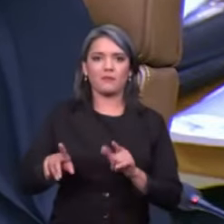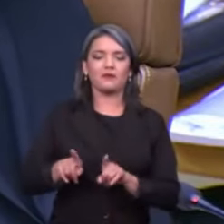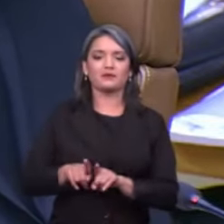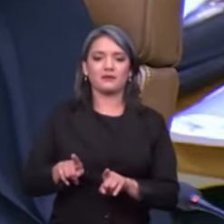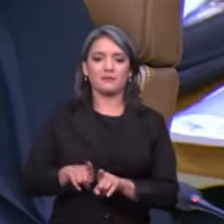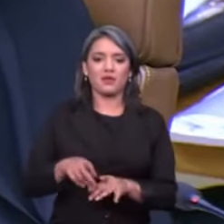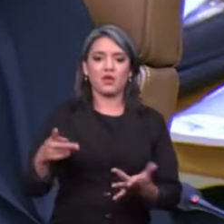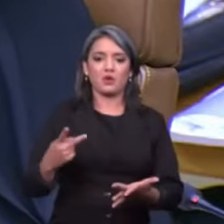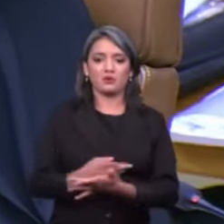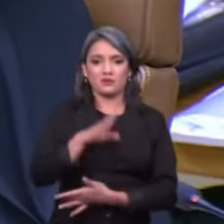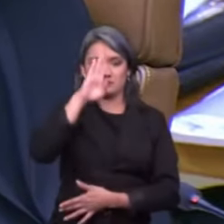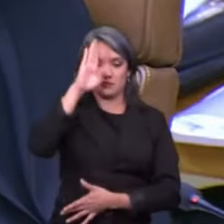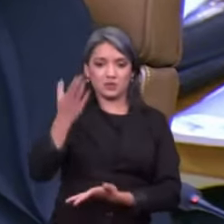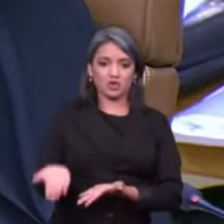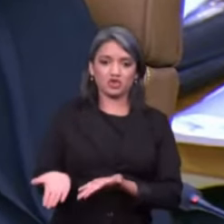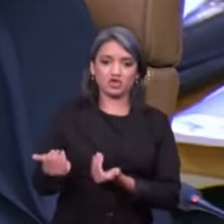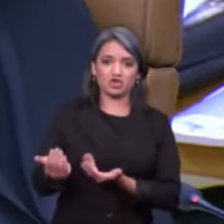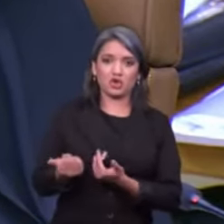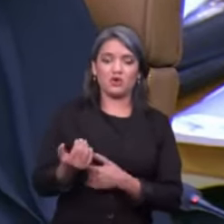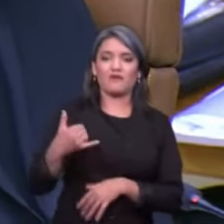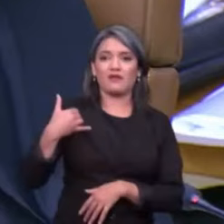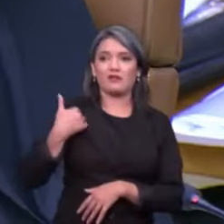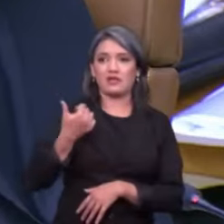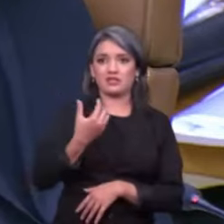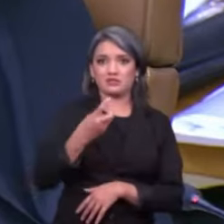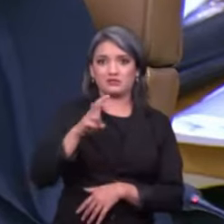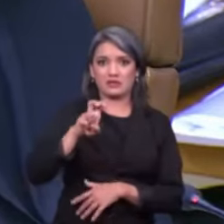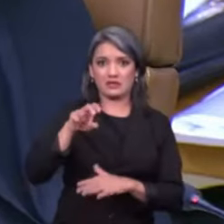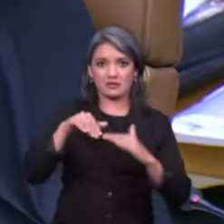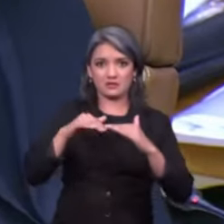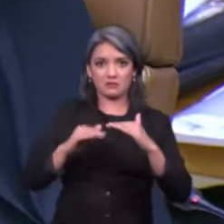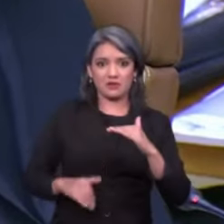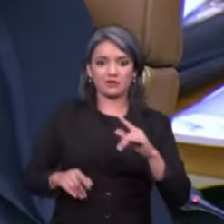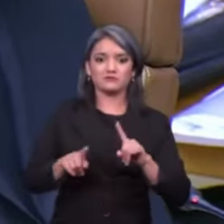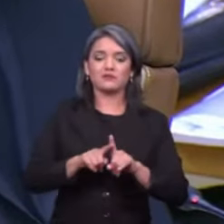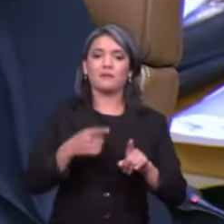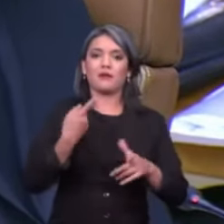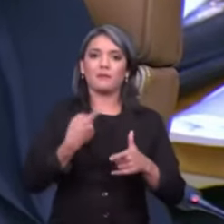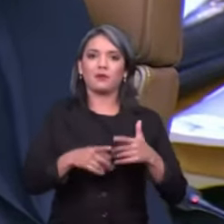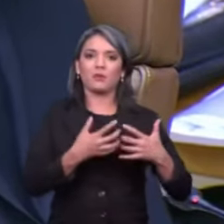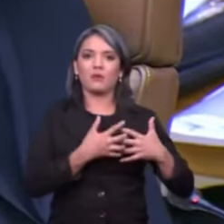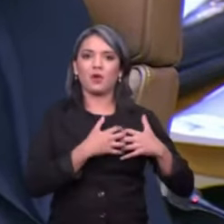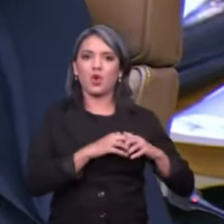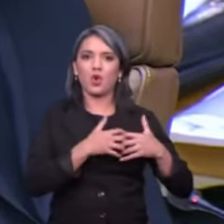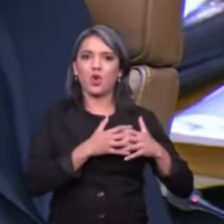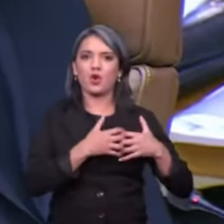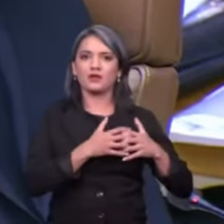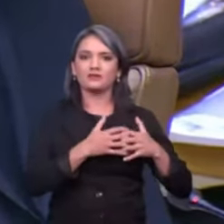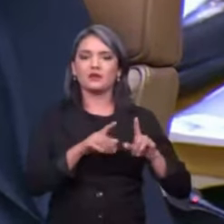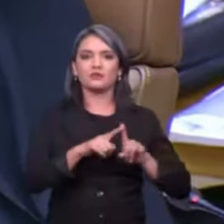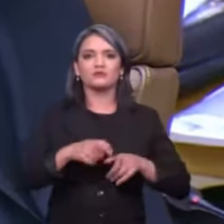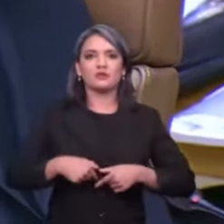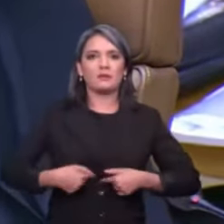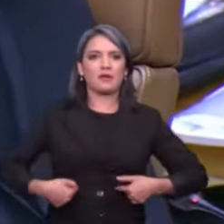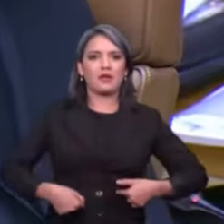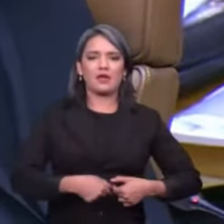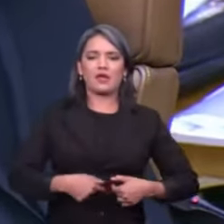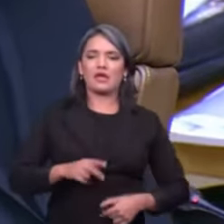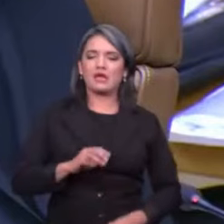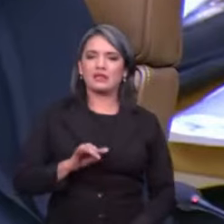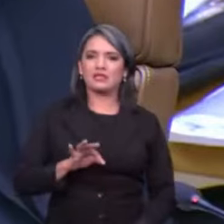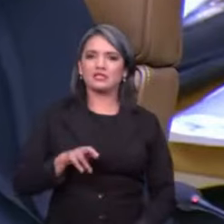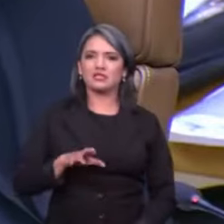principalmente em pacientes jovens com idade inferior a 35 anos, além de sintomas cardiovasculares e gastrointestinais, MONTE, 2019,